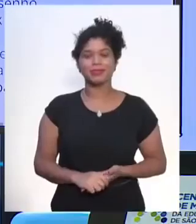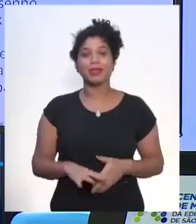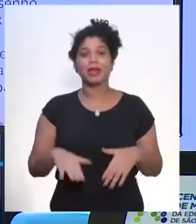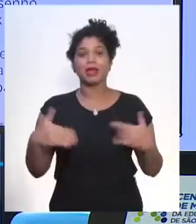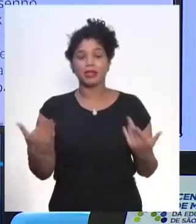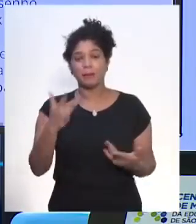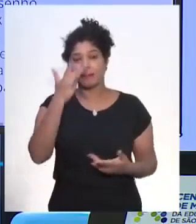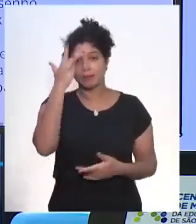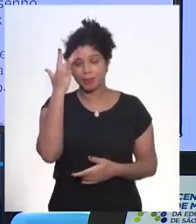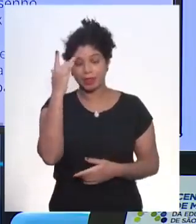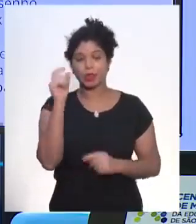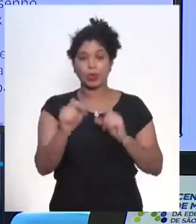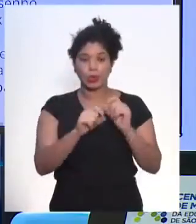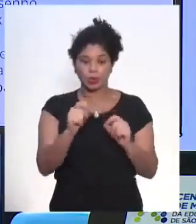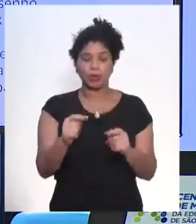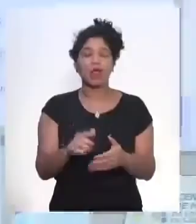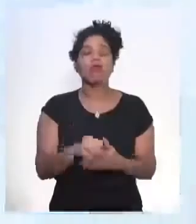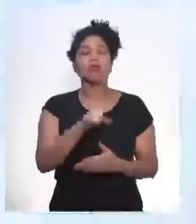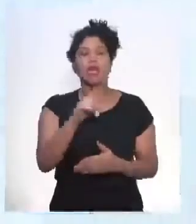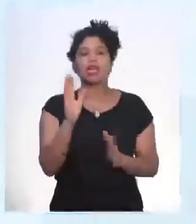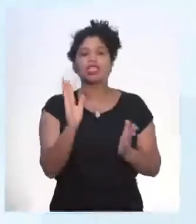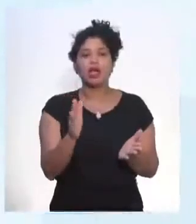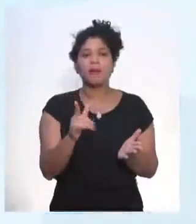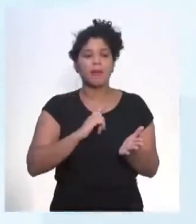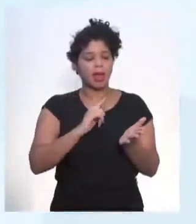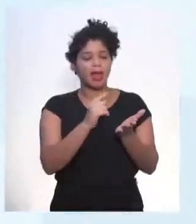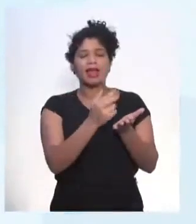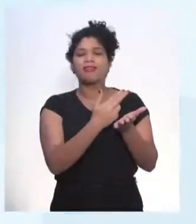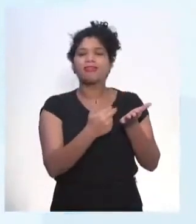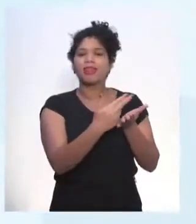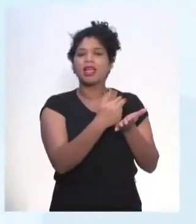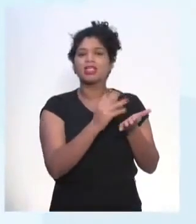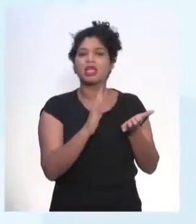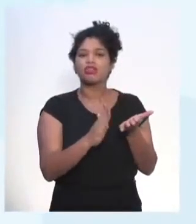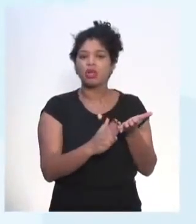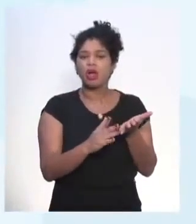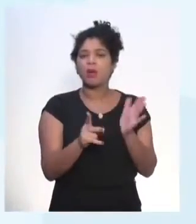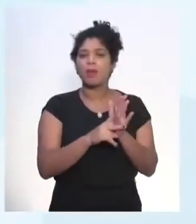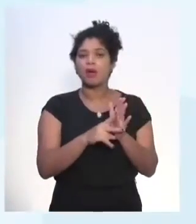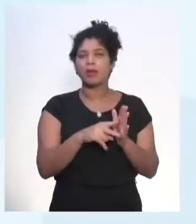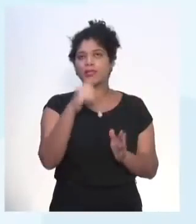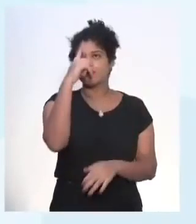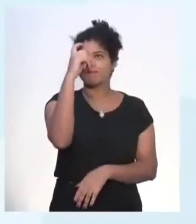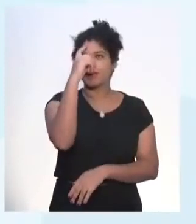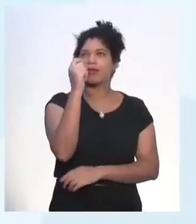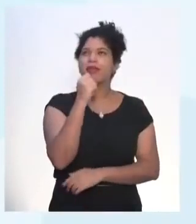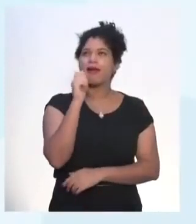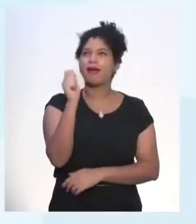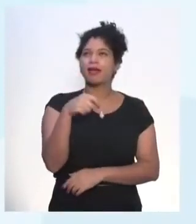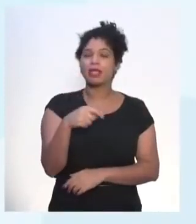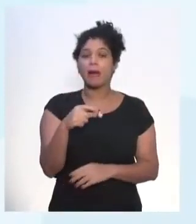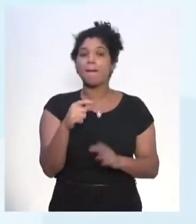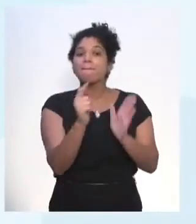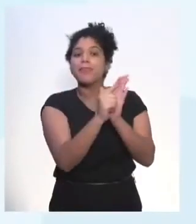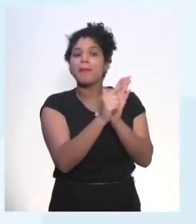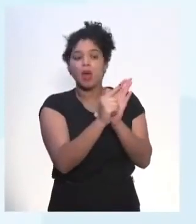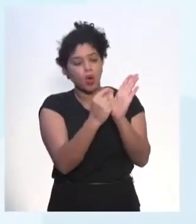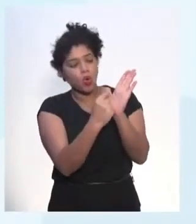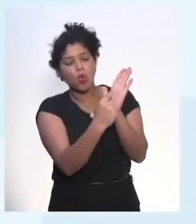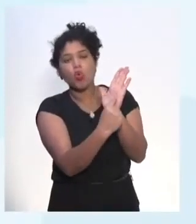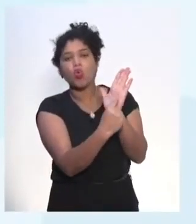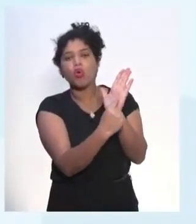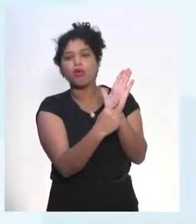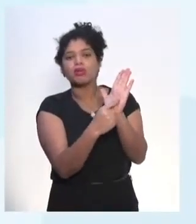a partir desse primeiro esboço que você fez, pense numa ideia e anote aí no rodapé e no cantinho da folha embaixo, né? Depois do